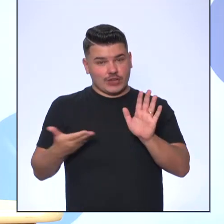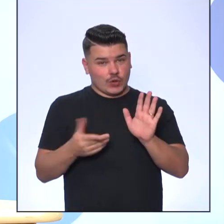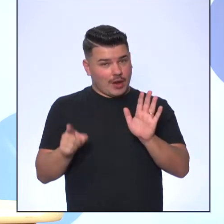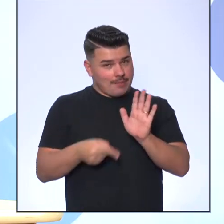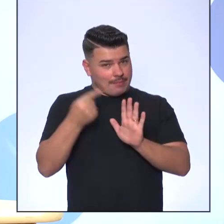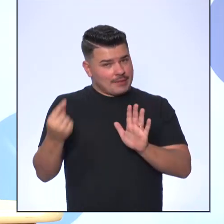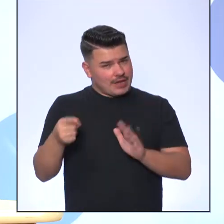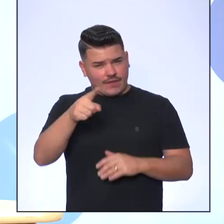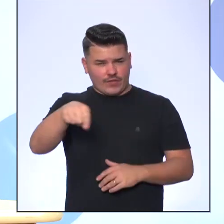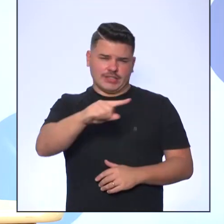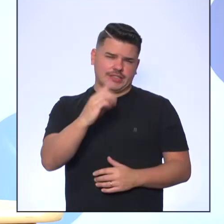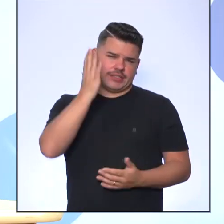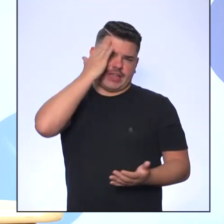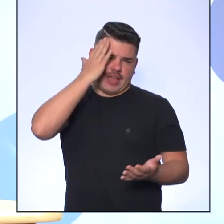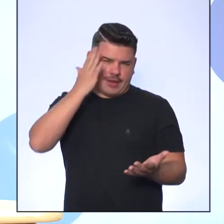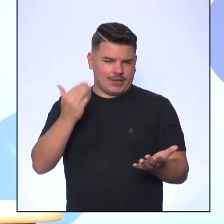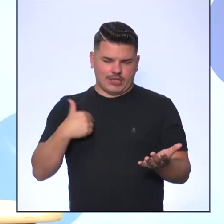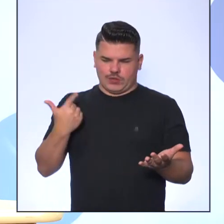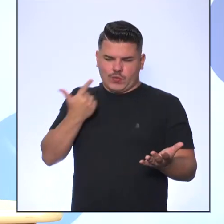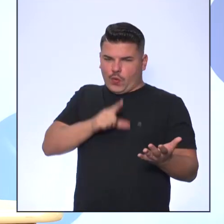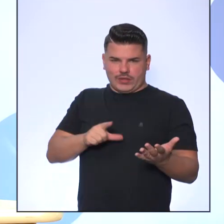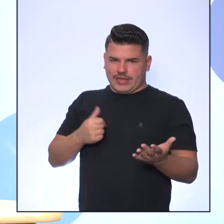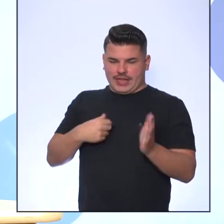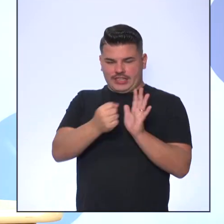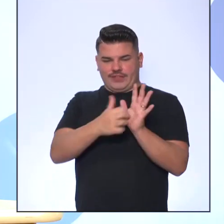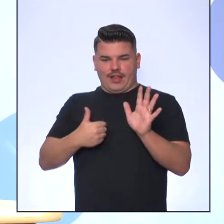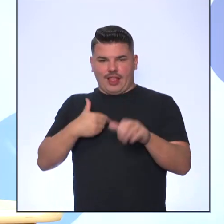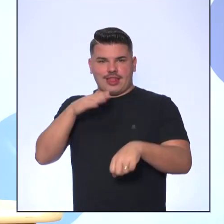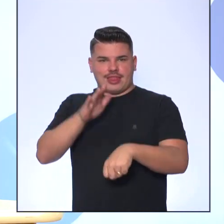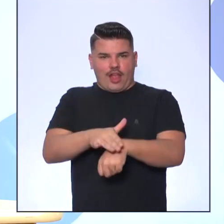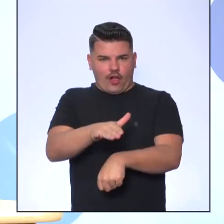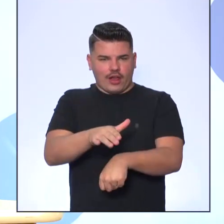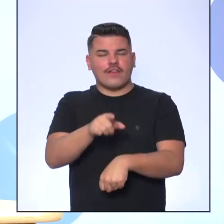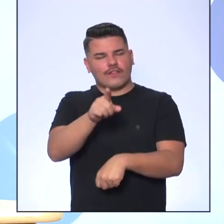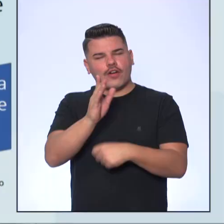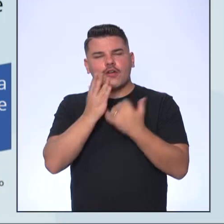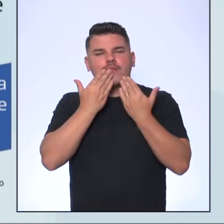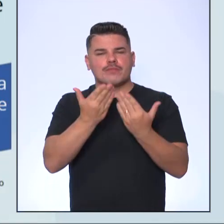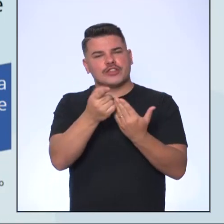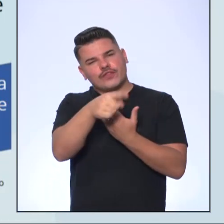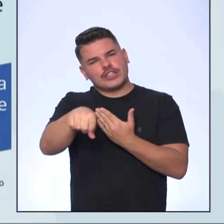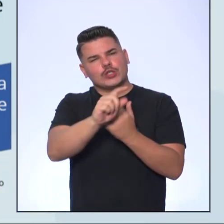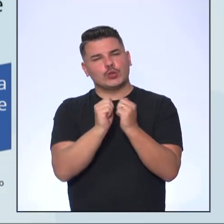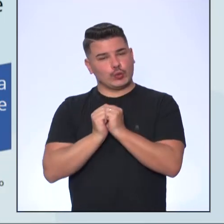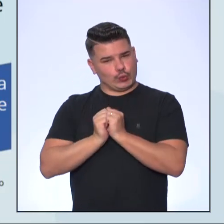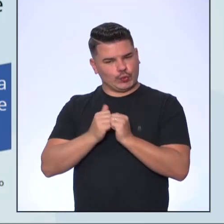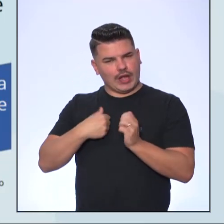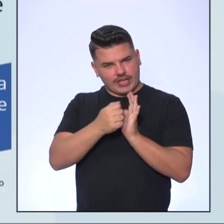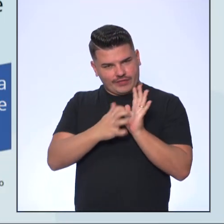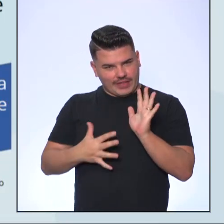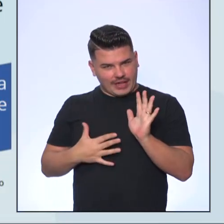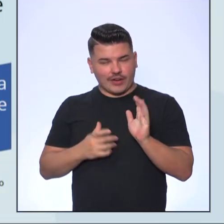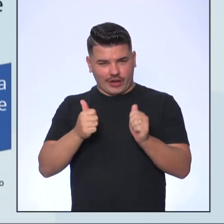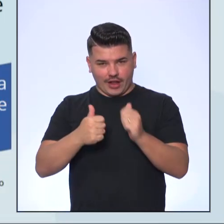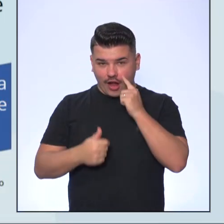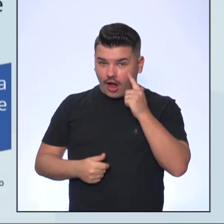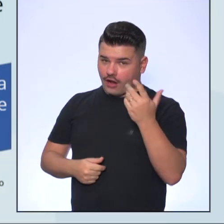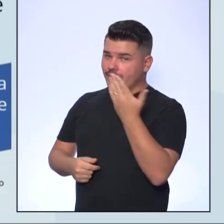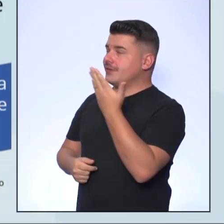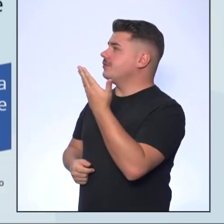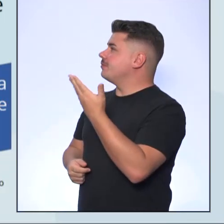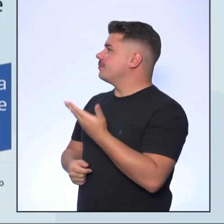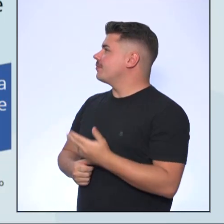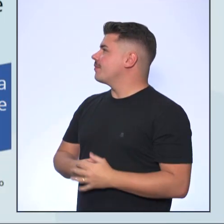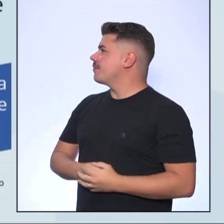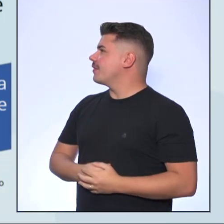como nós não vamos conseguir executá-la, eu vou fazer com vocês. Então, nessa primeira atividade está assim, ó. Ela está no caderno